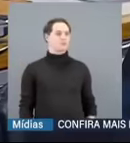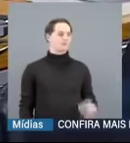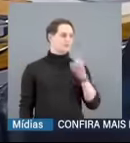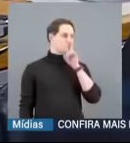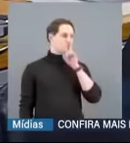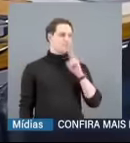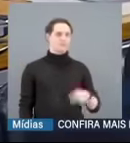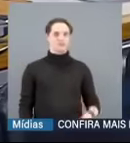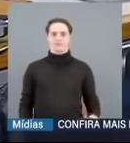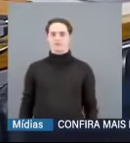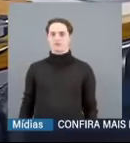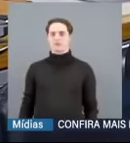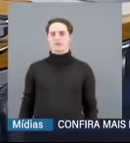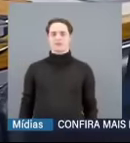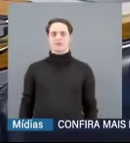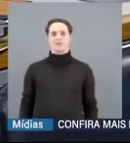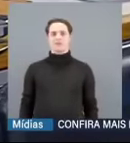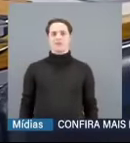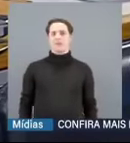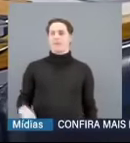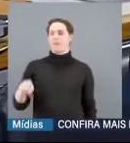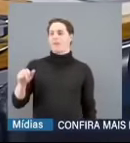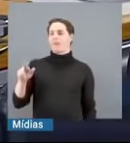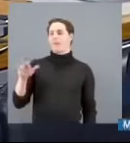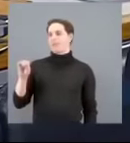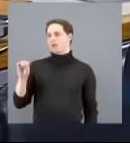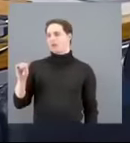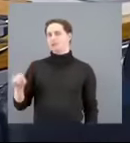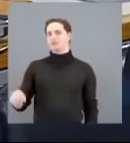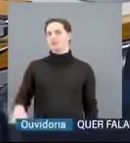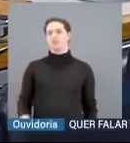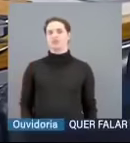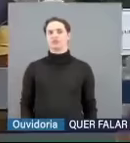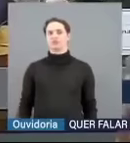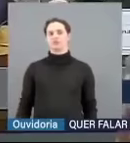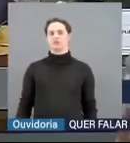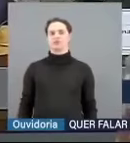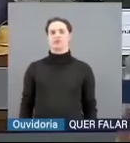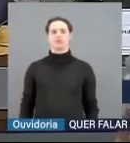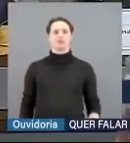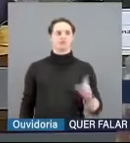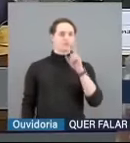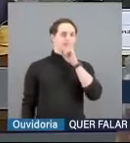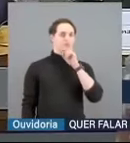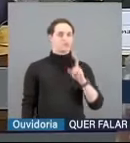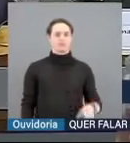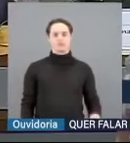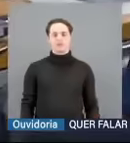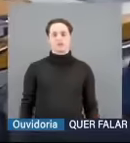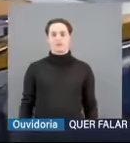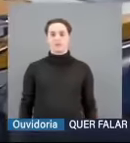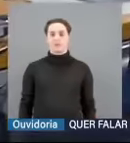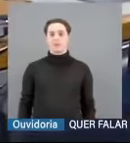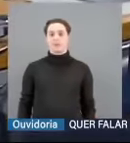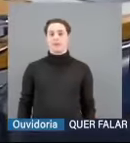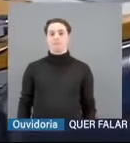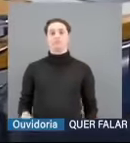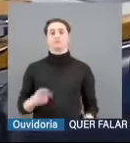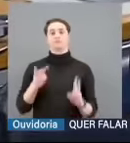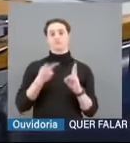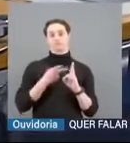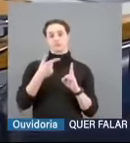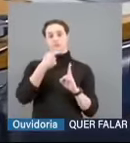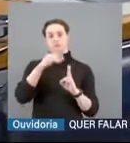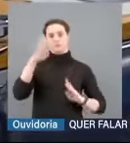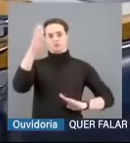Ficarei em silêncio, deputado. Márcio Nunes de Rezende? Ficarei em silêncio, deputado. Esses dois são militares de